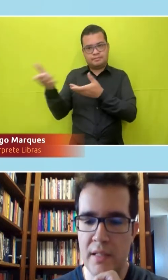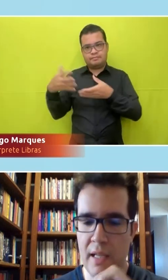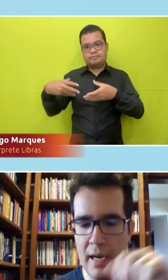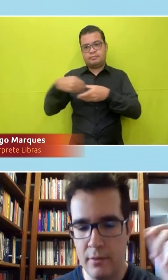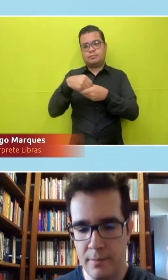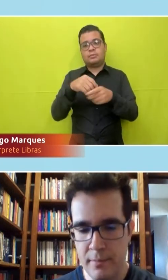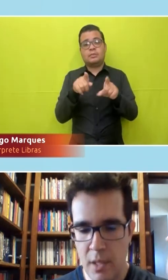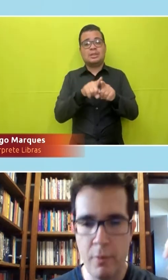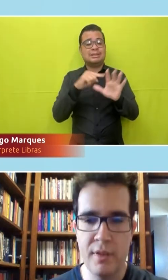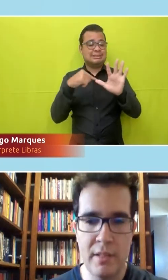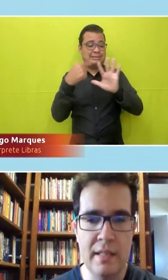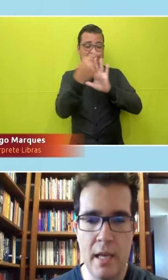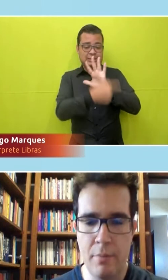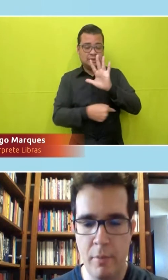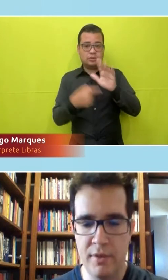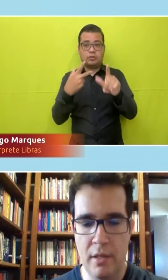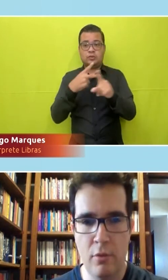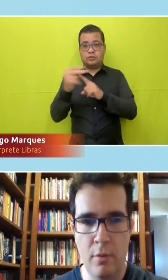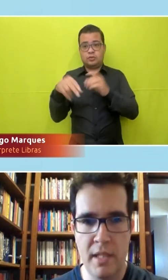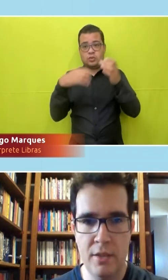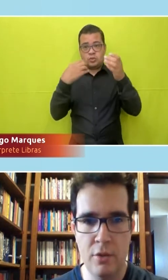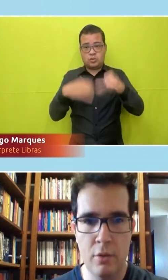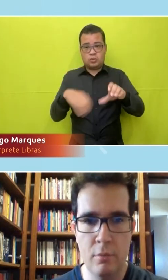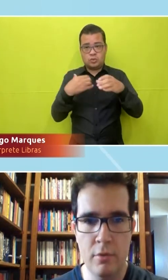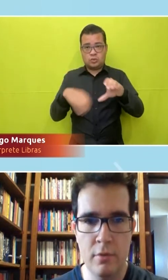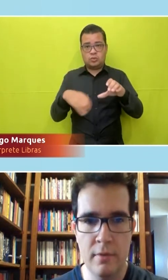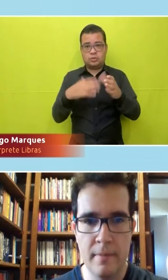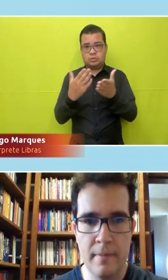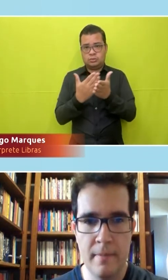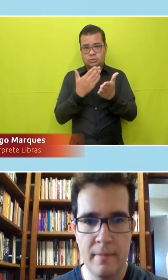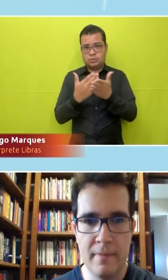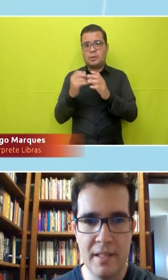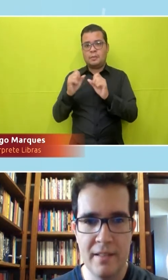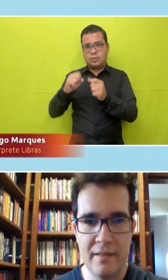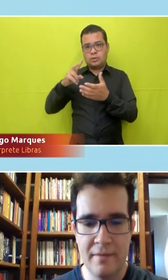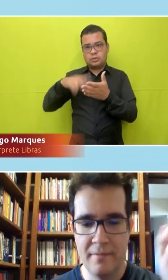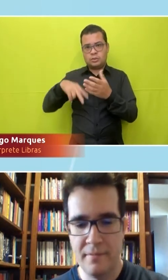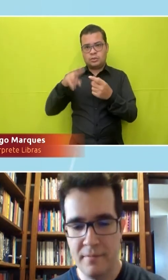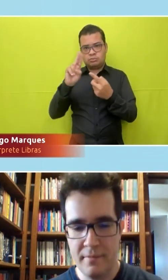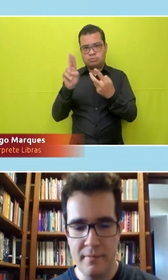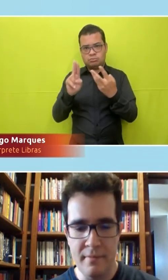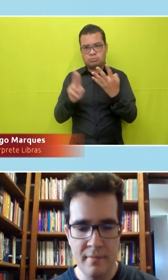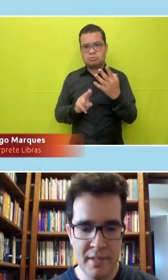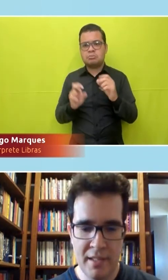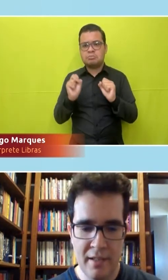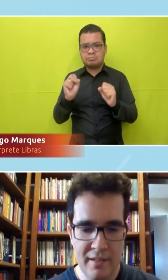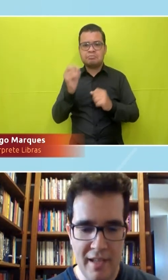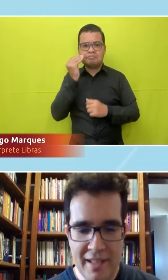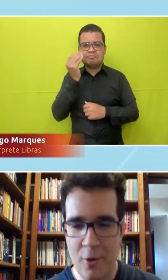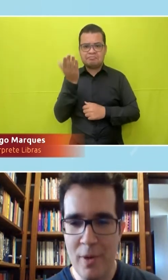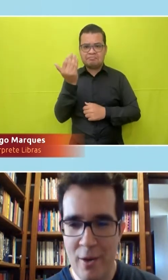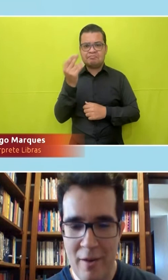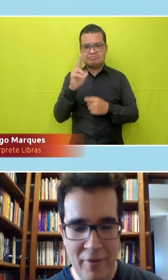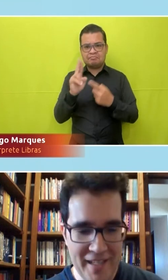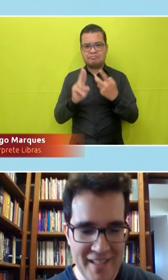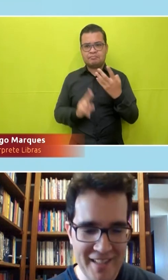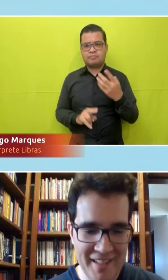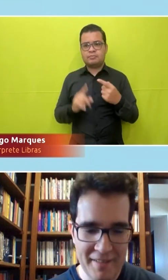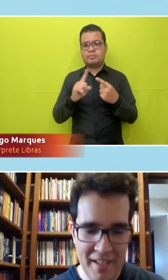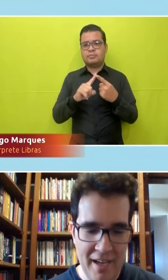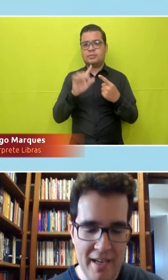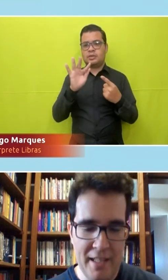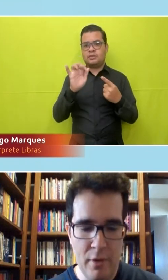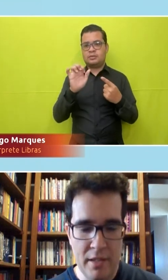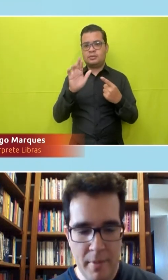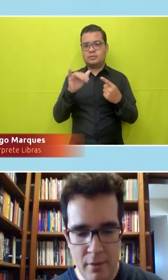concurso literário. Eu posso dar tempo? Eu posso ler o nome de todo mundo? Acho que dá tempo, vamos lá. Então, eu e a